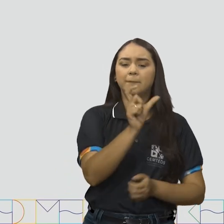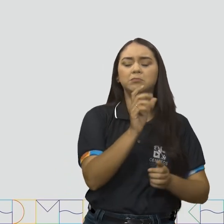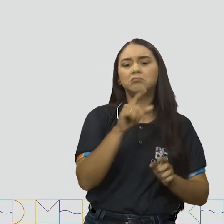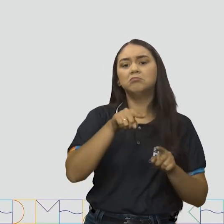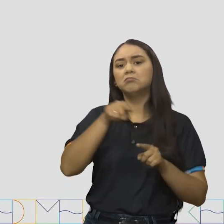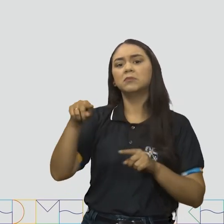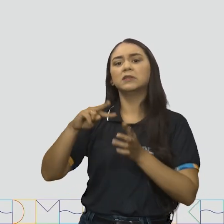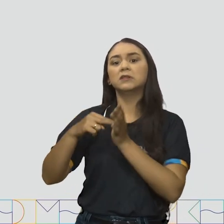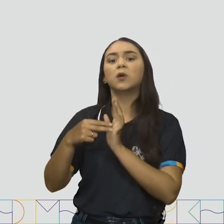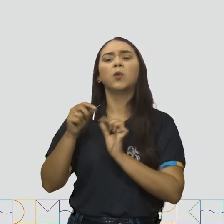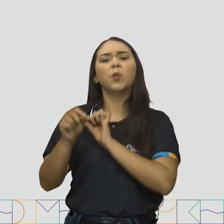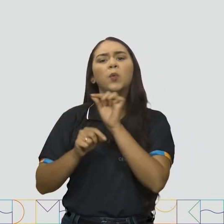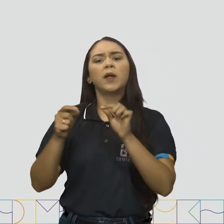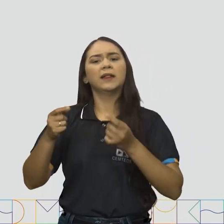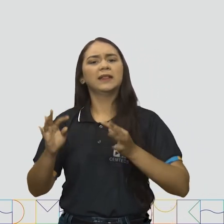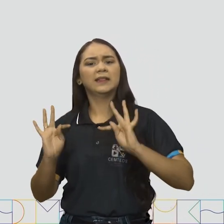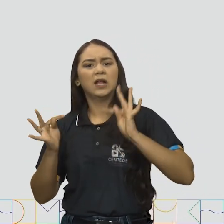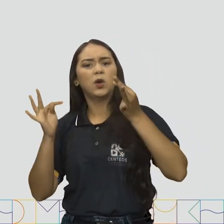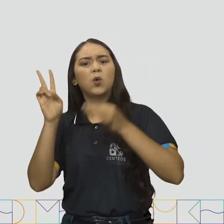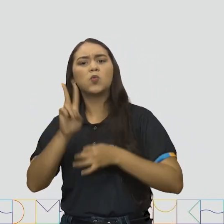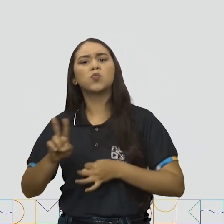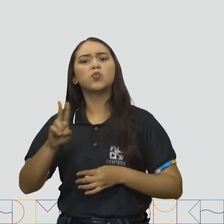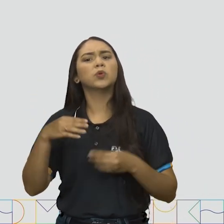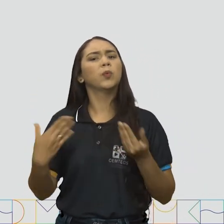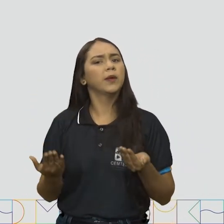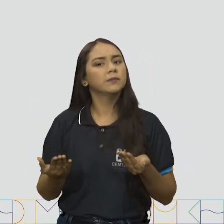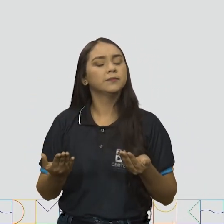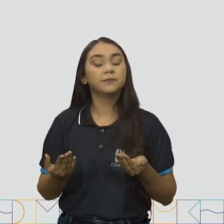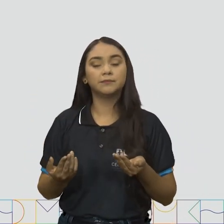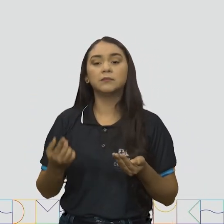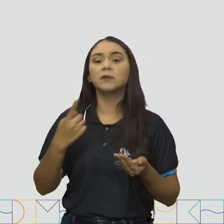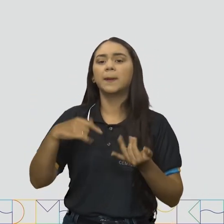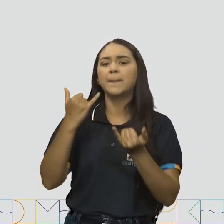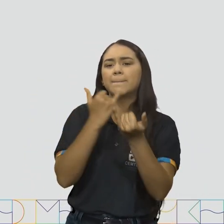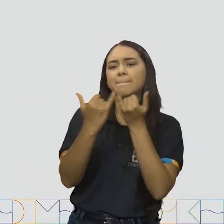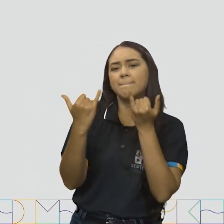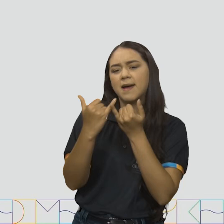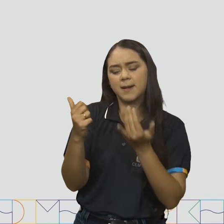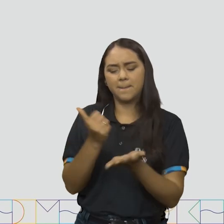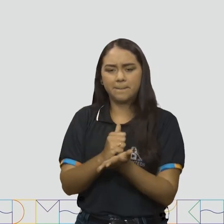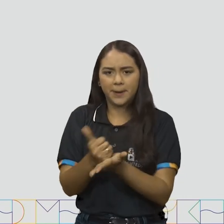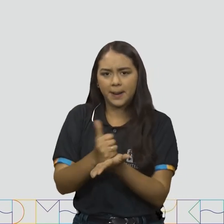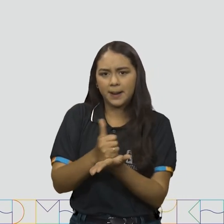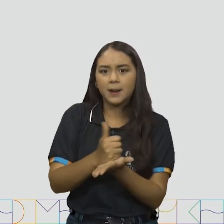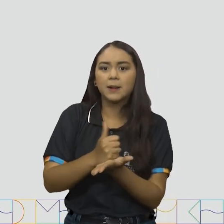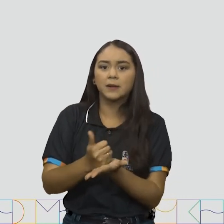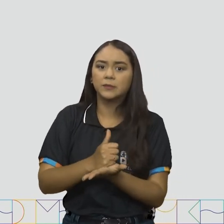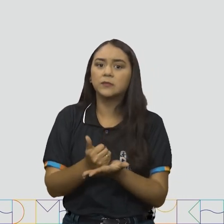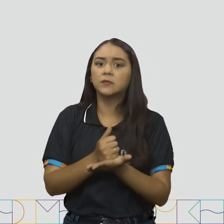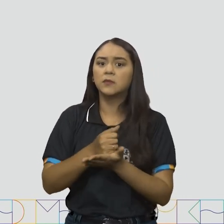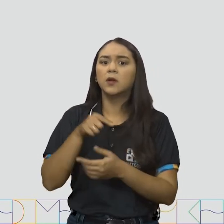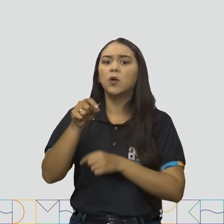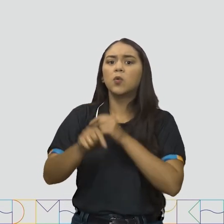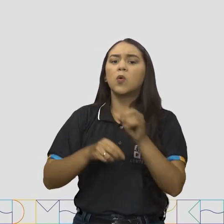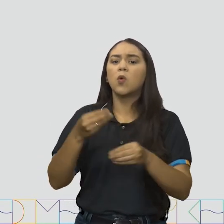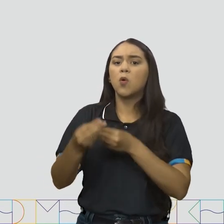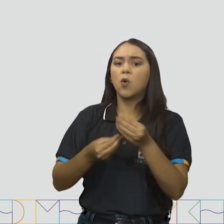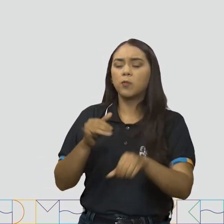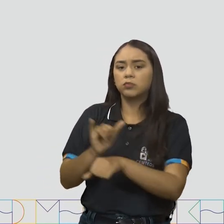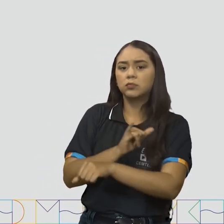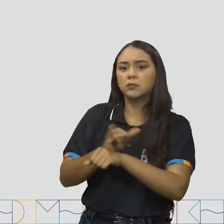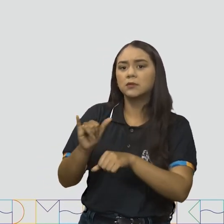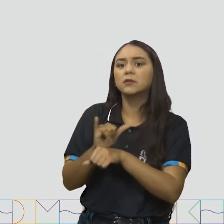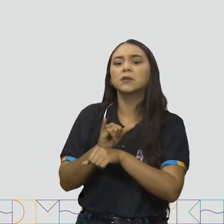espaços são equipamentos que usam espaço similar a um dos clássicos veículos de controle remoto. São